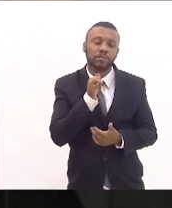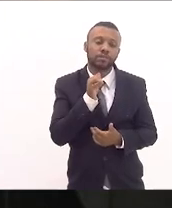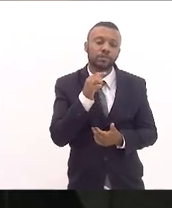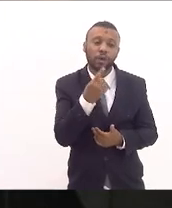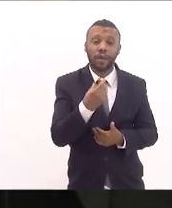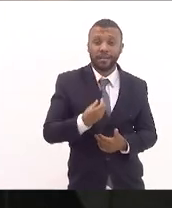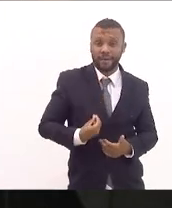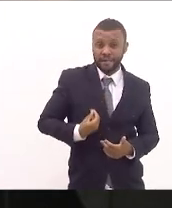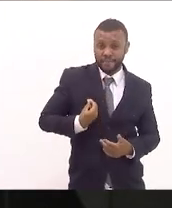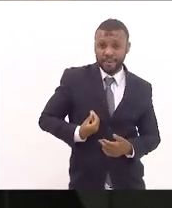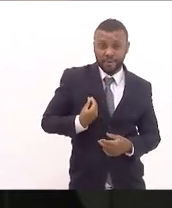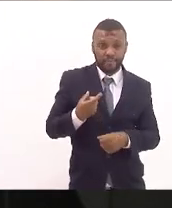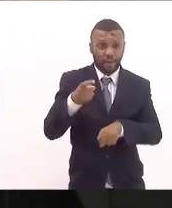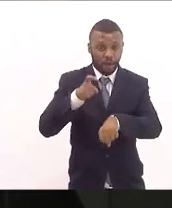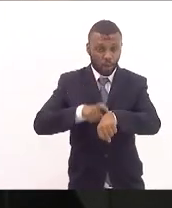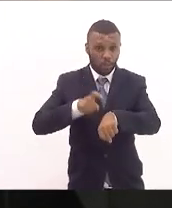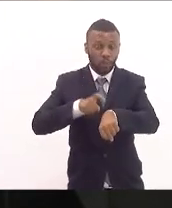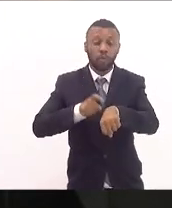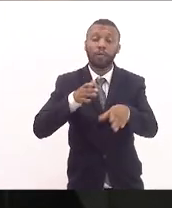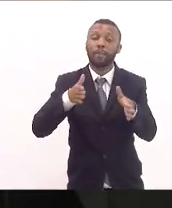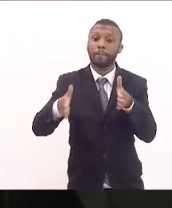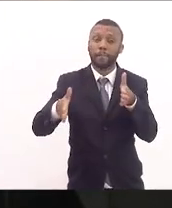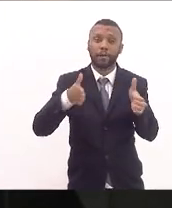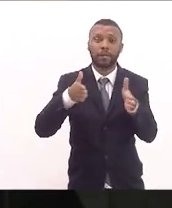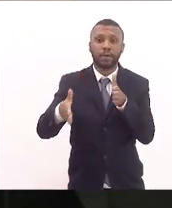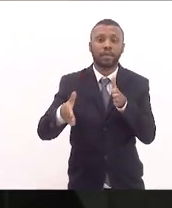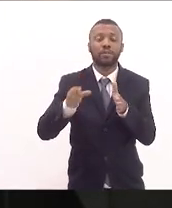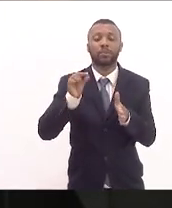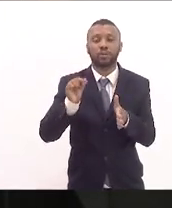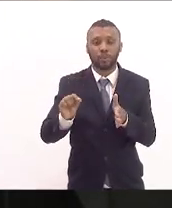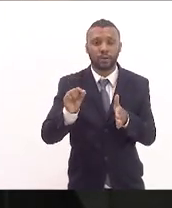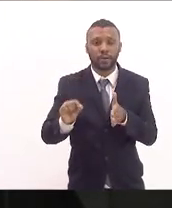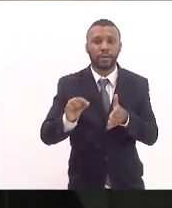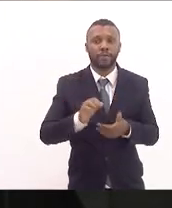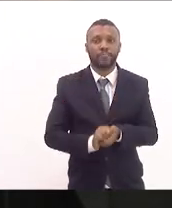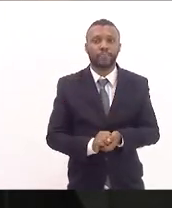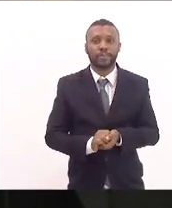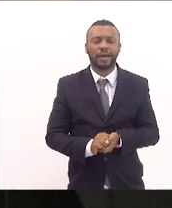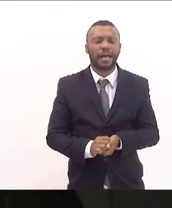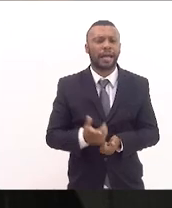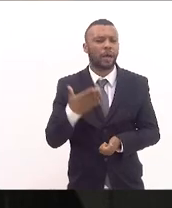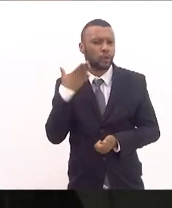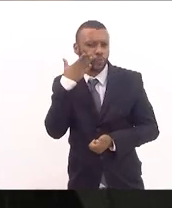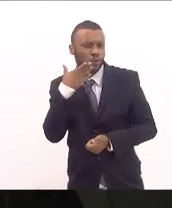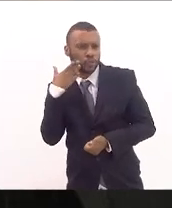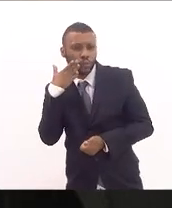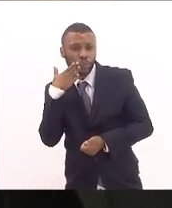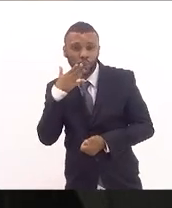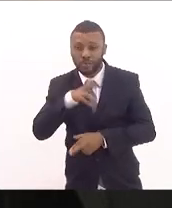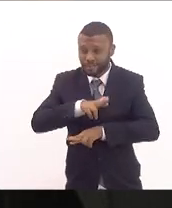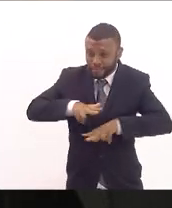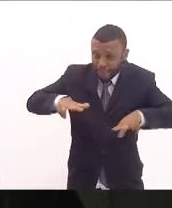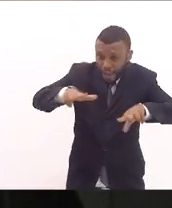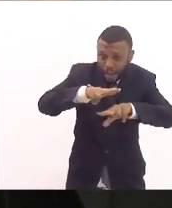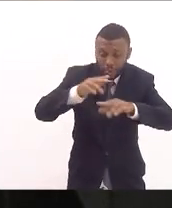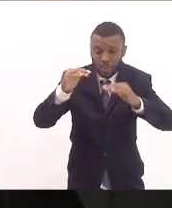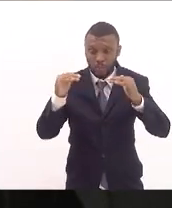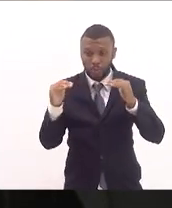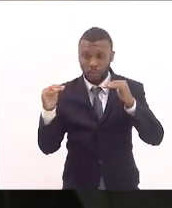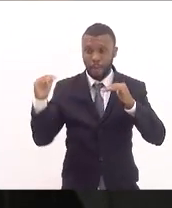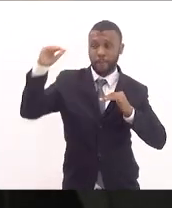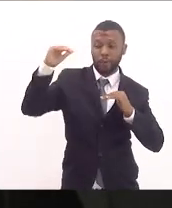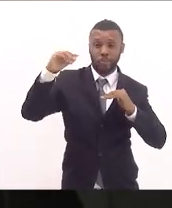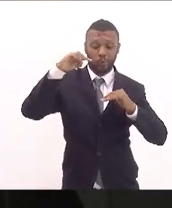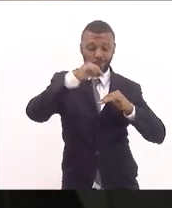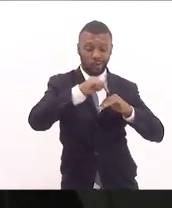Vivi um tempo da prevalência das narrativas é sobre a